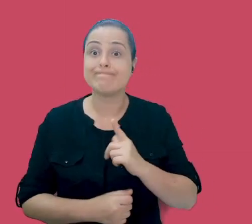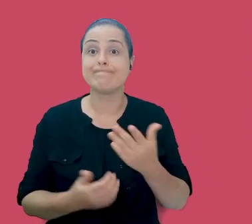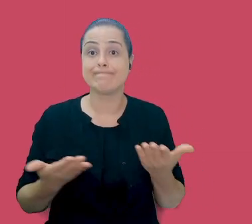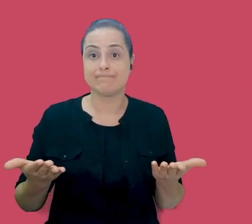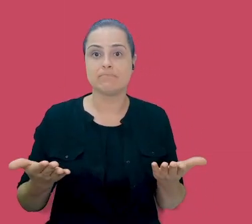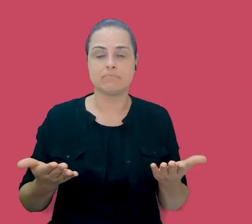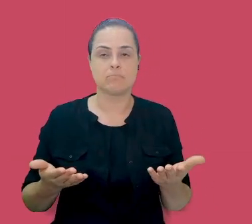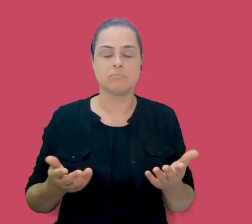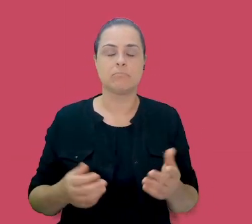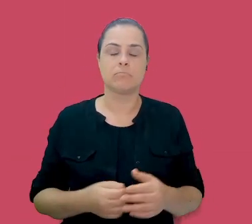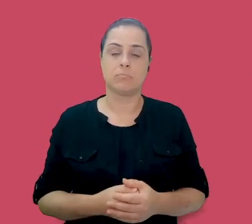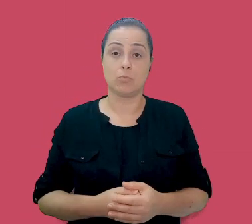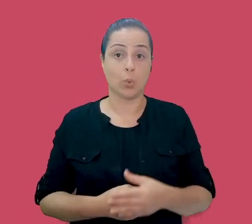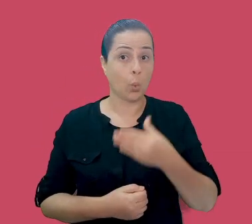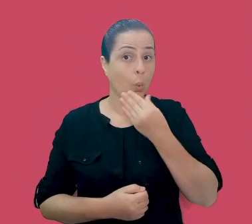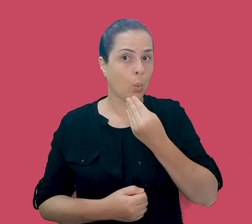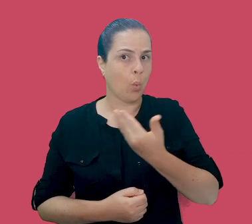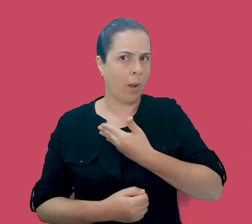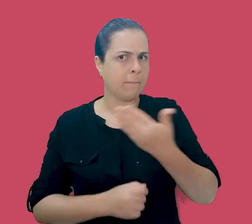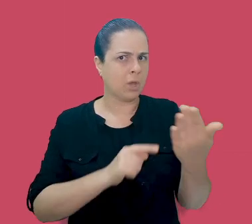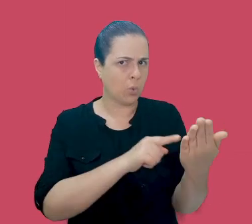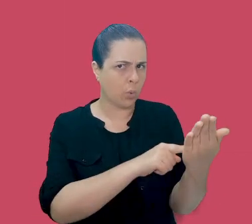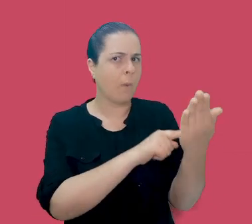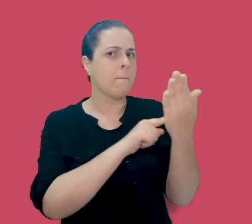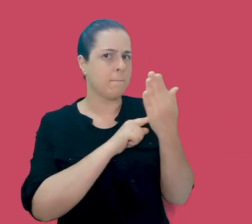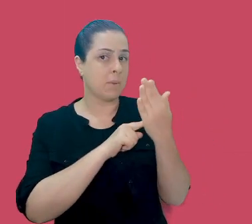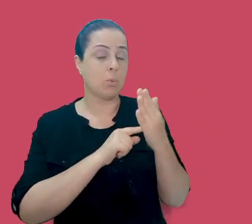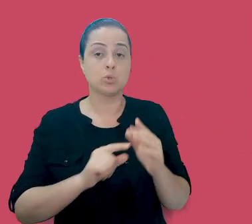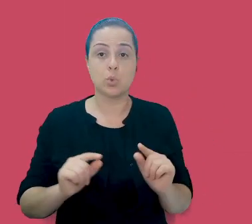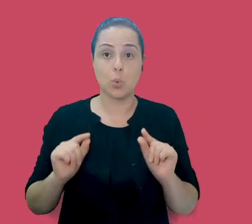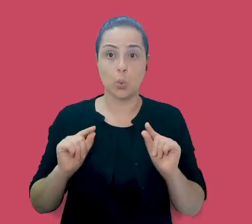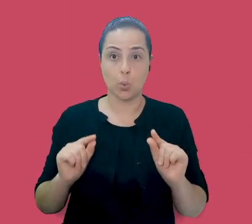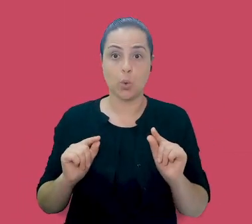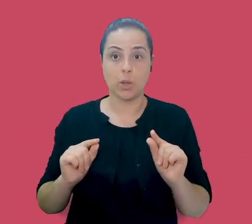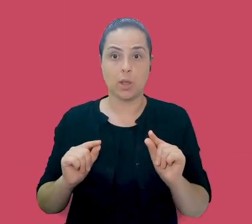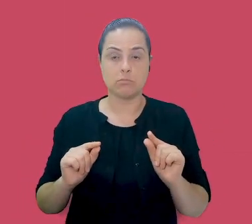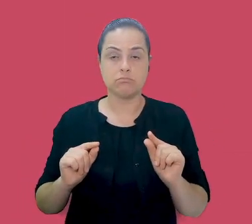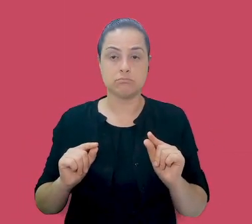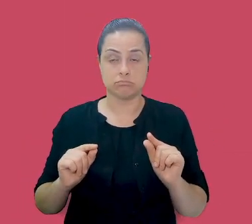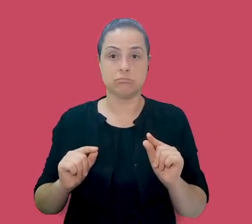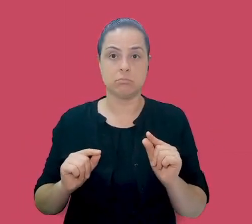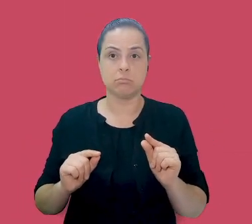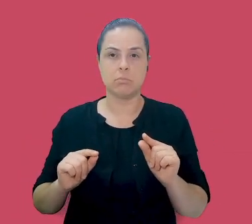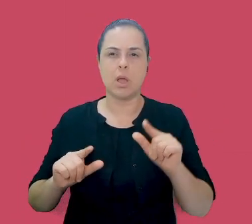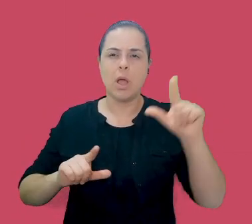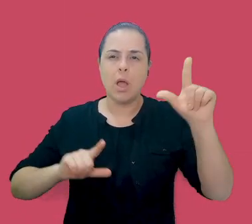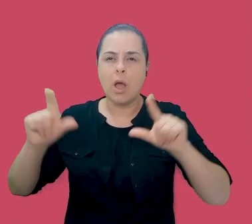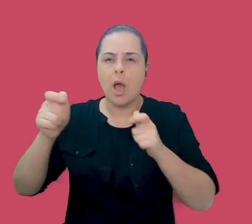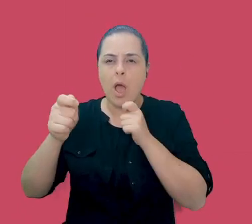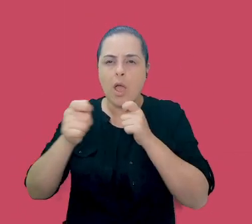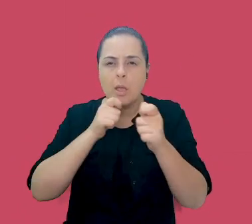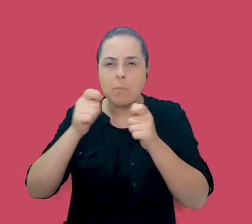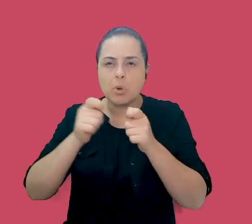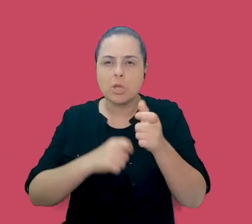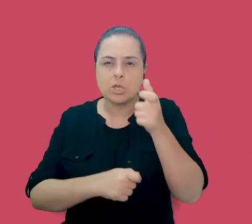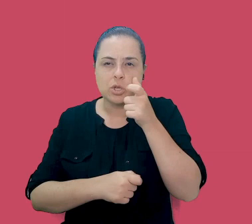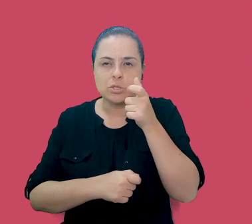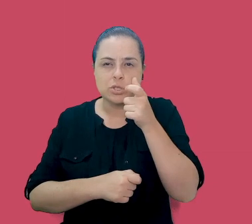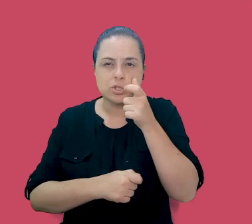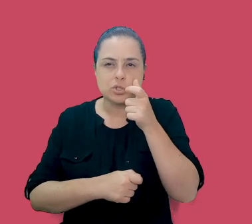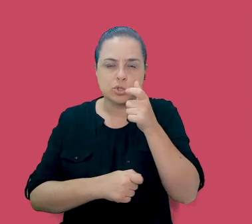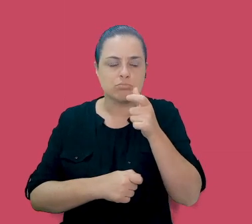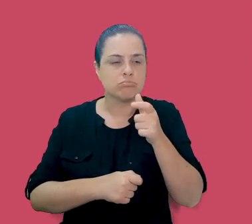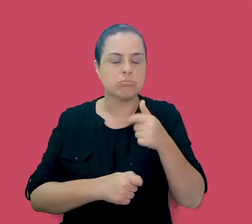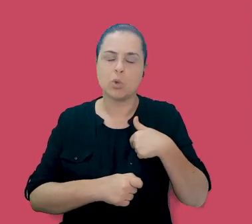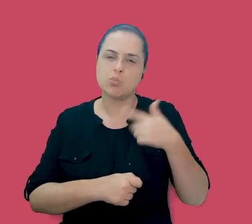amigo me apontou é que ele viu uma reportagem, eu não sei qual que eu passou muito rápido